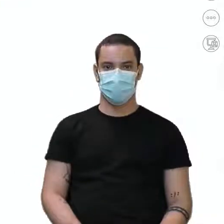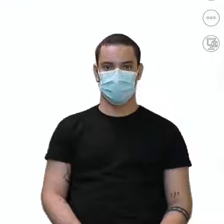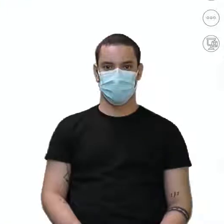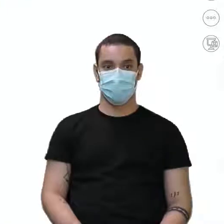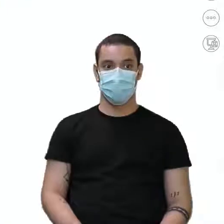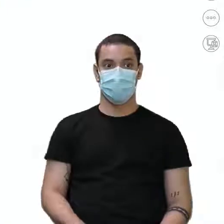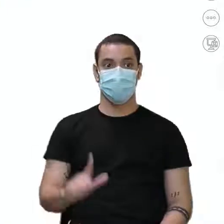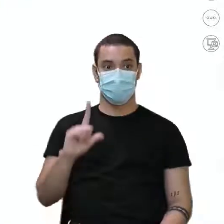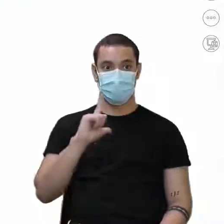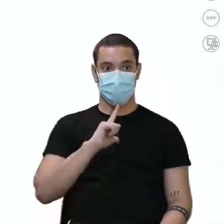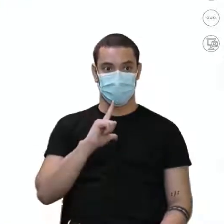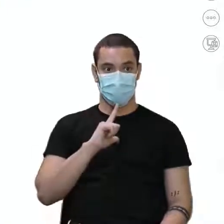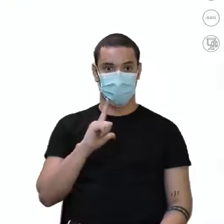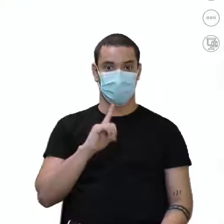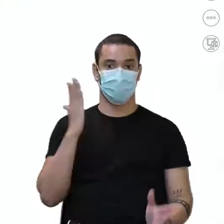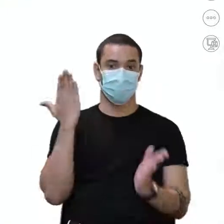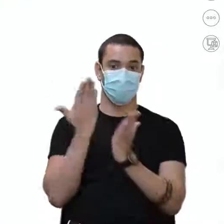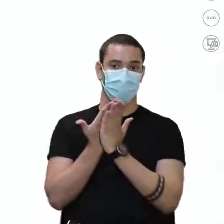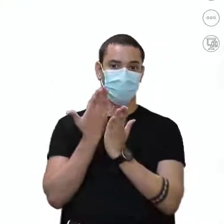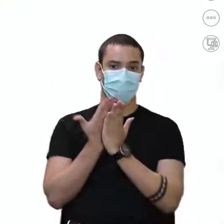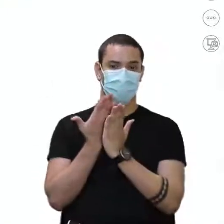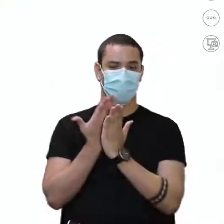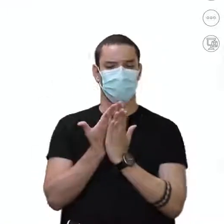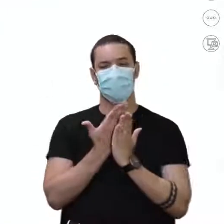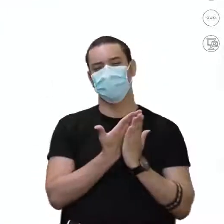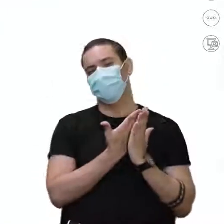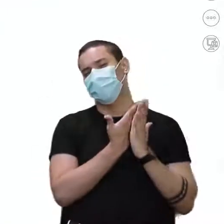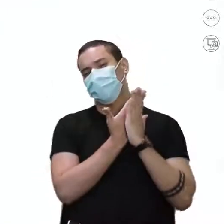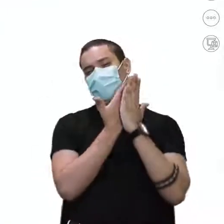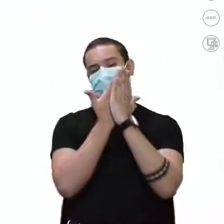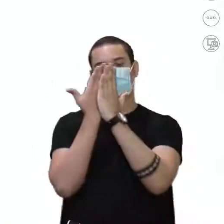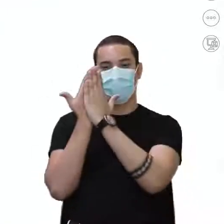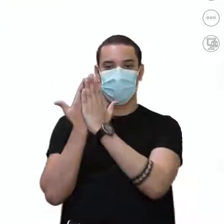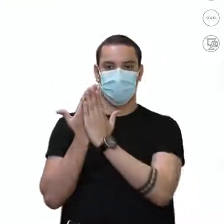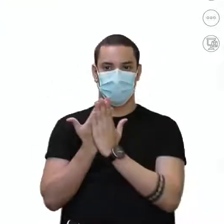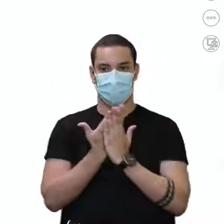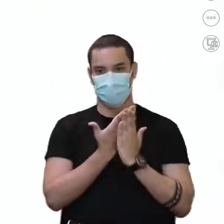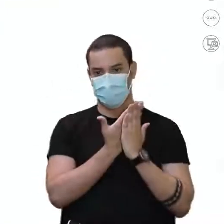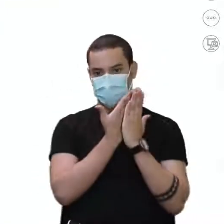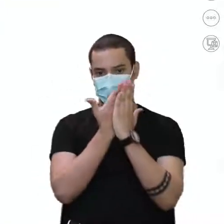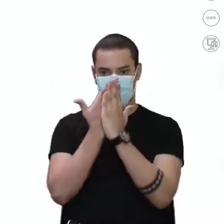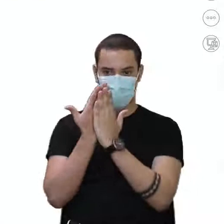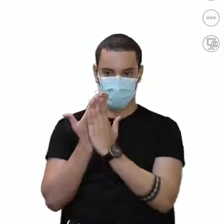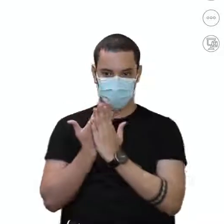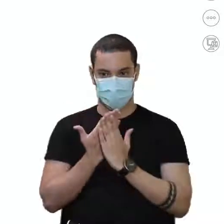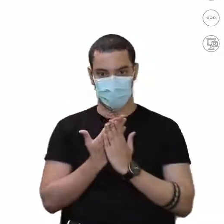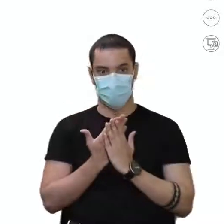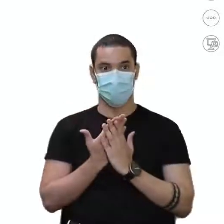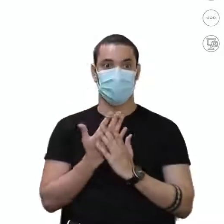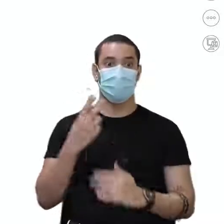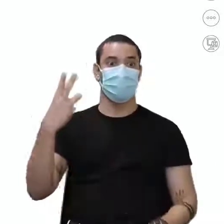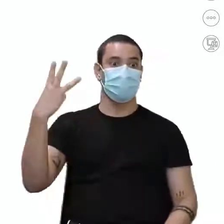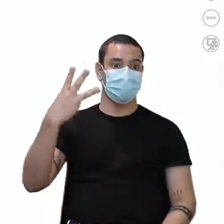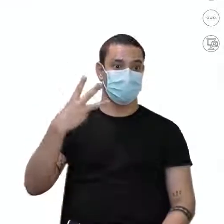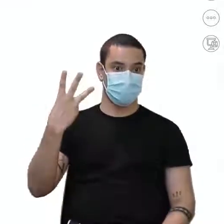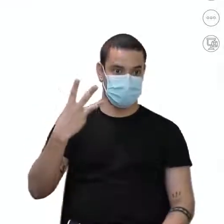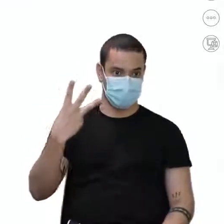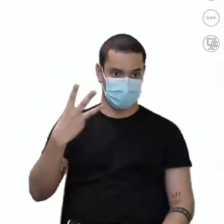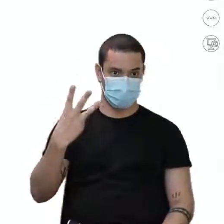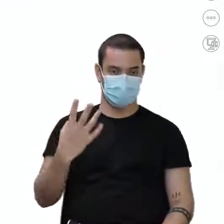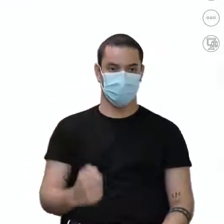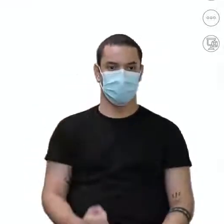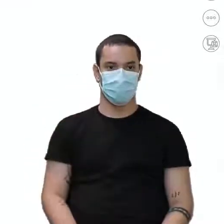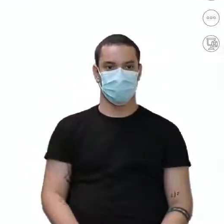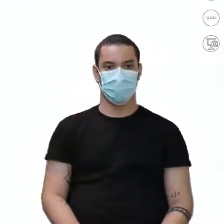Eu tenho estudado bastante. Very hard. Vamos para a terceira